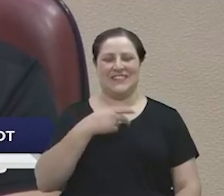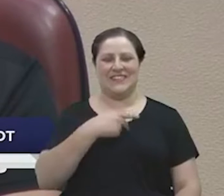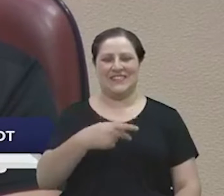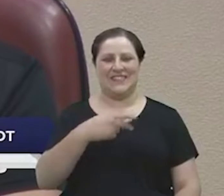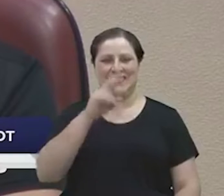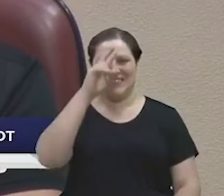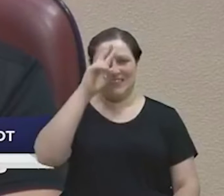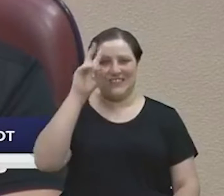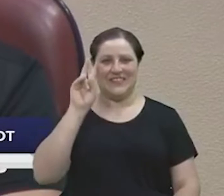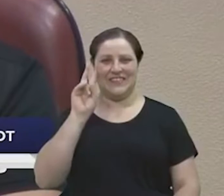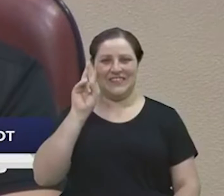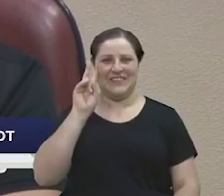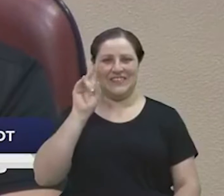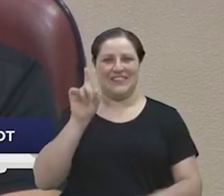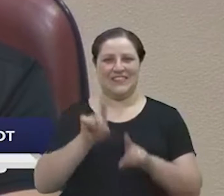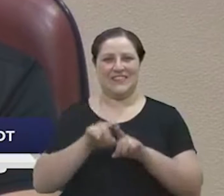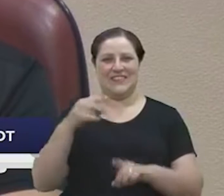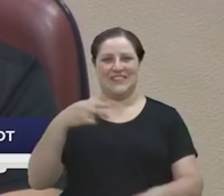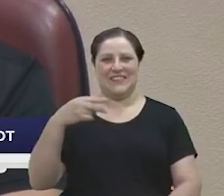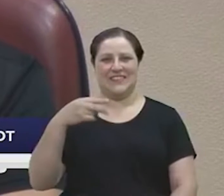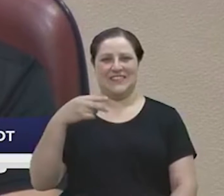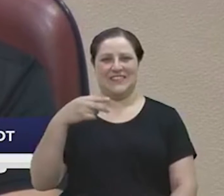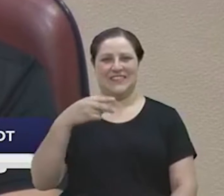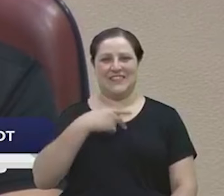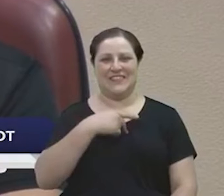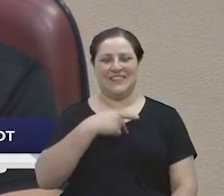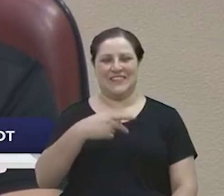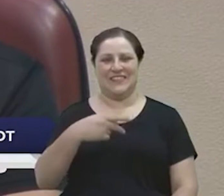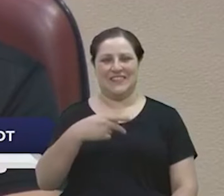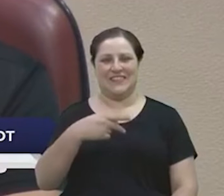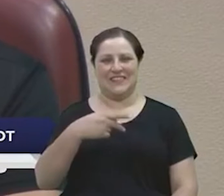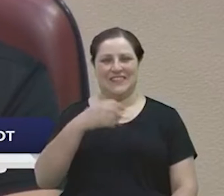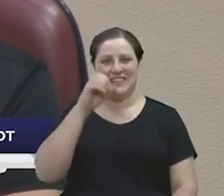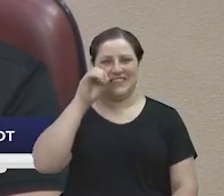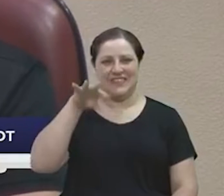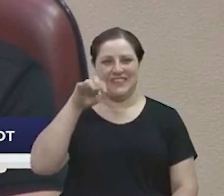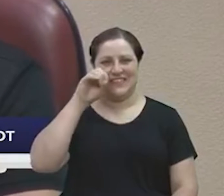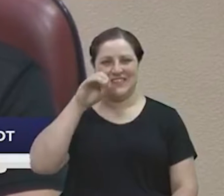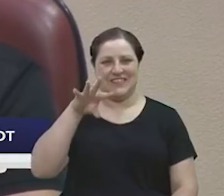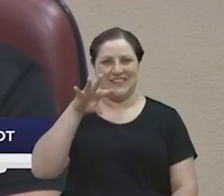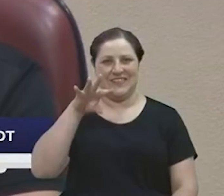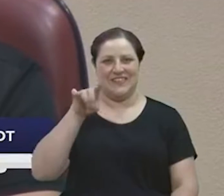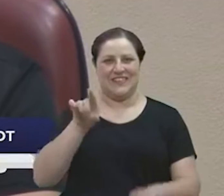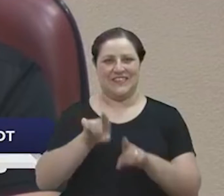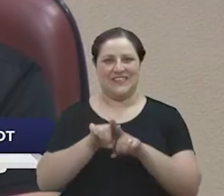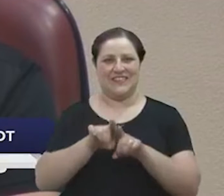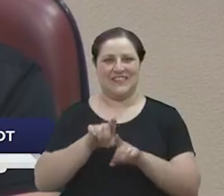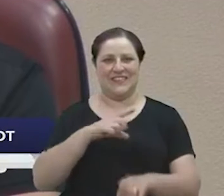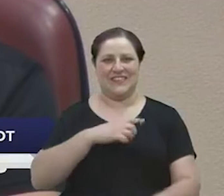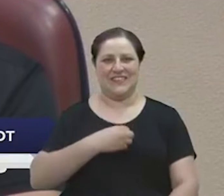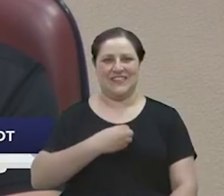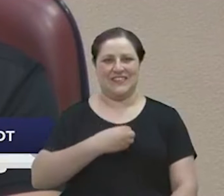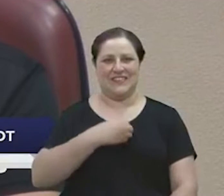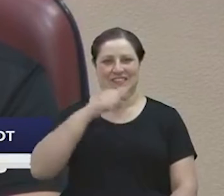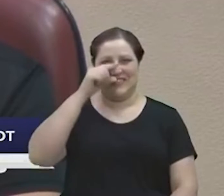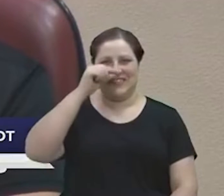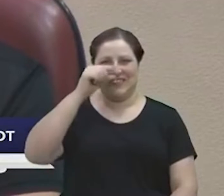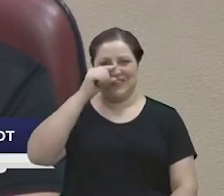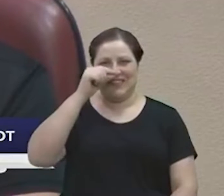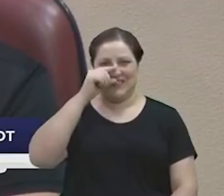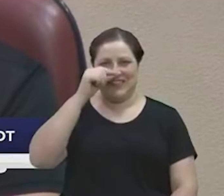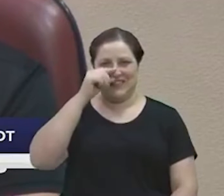o vereador vice-presidente vereador Fiuza, Fantinel também está aqui presente, o